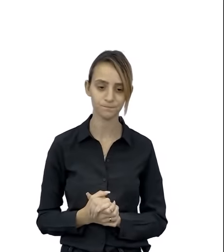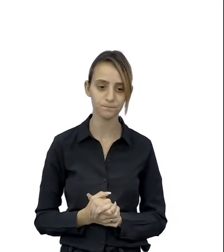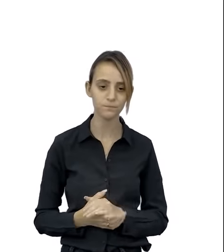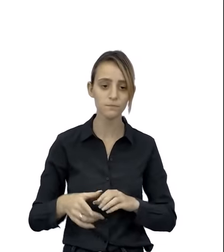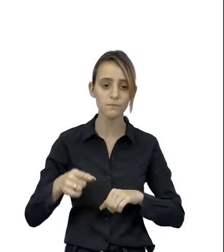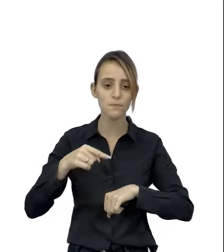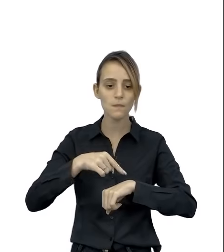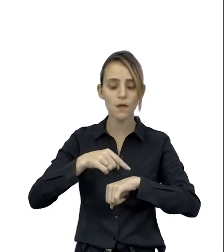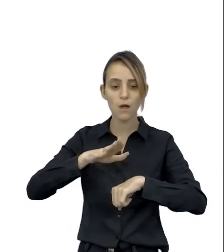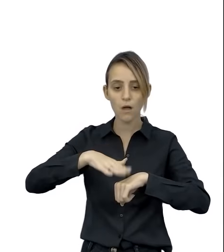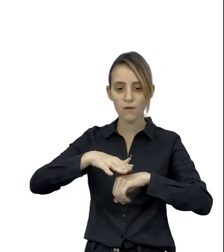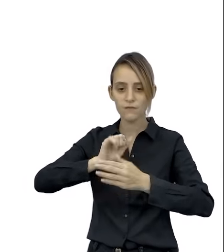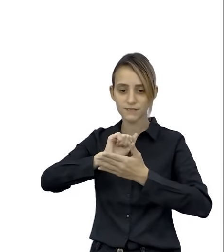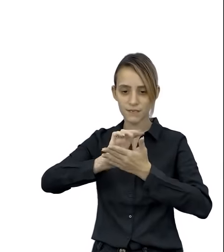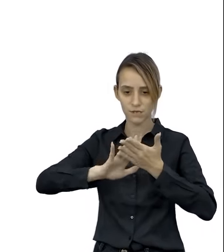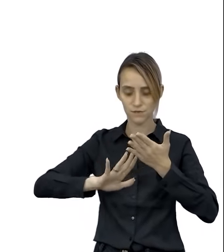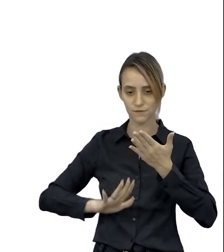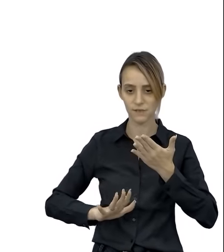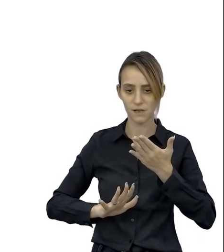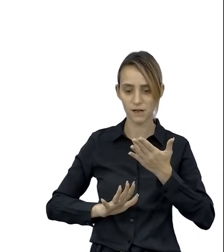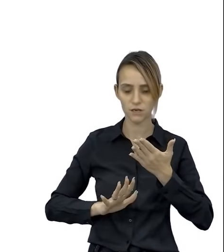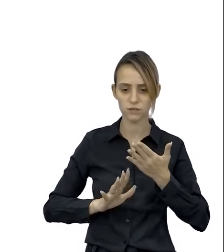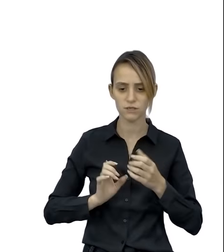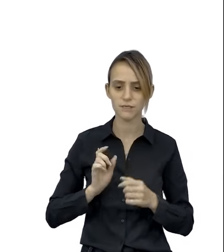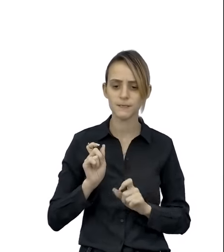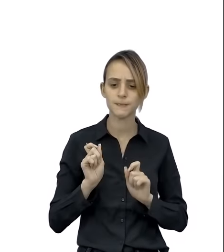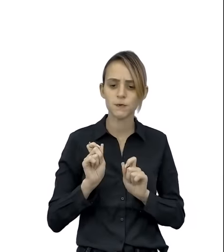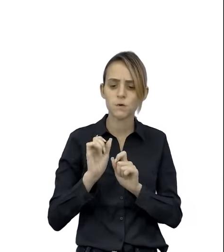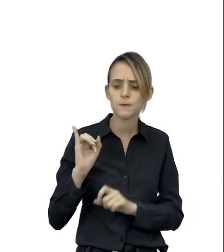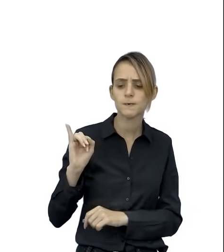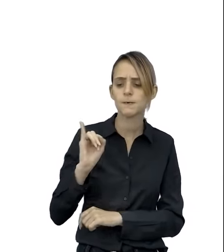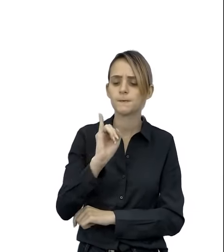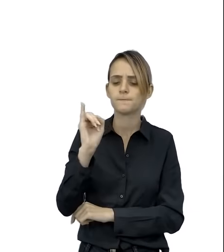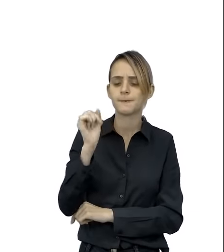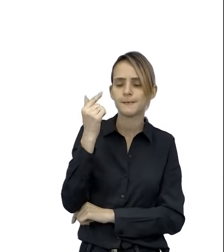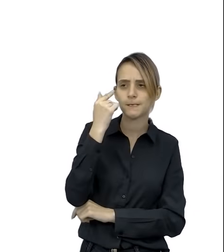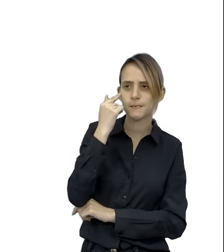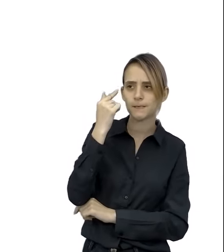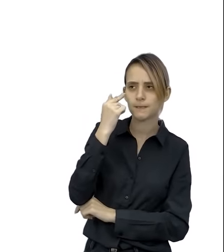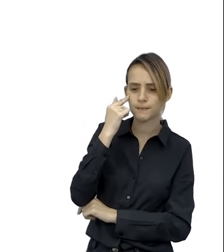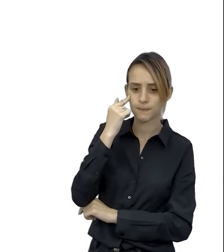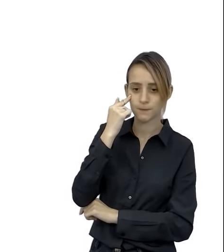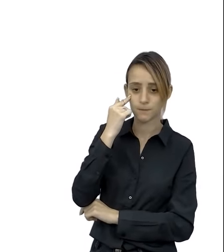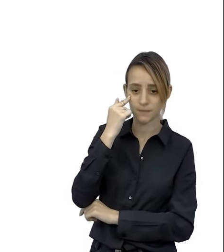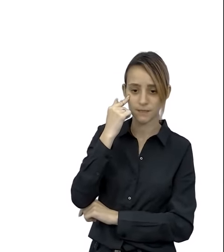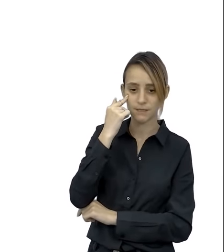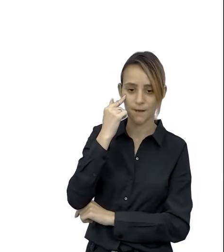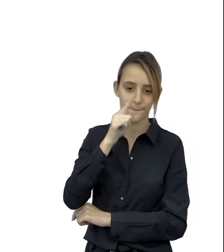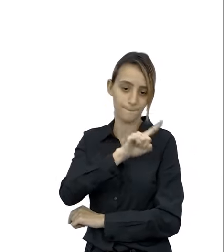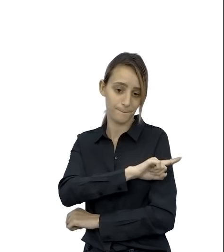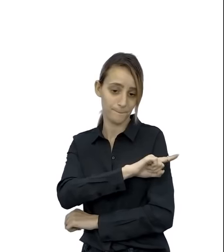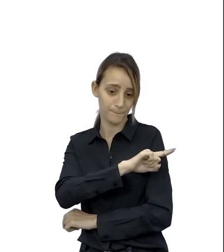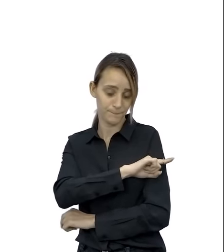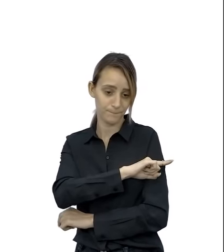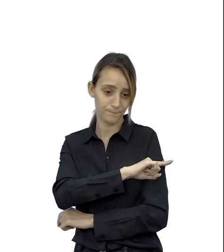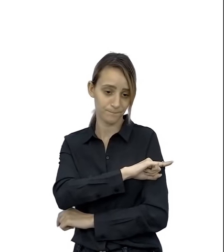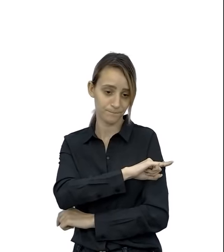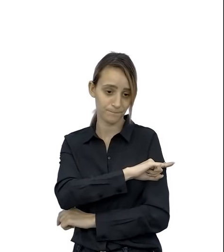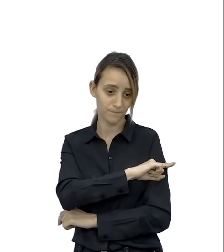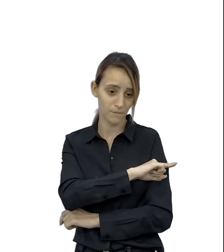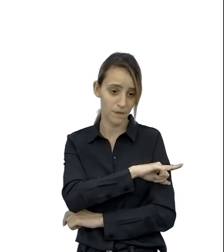da atividade, um primeiro aspecto que a gente precisa considerar quando a gente pensa em primeiro ano, quando a gente pensa